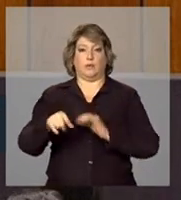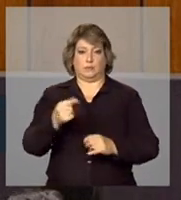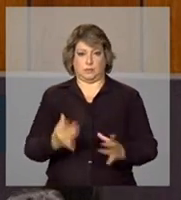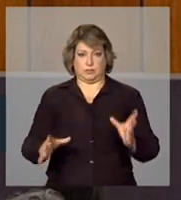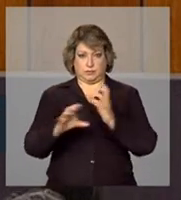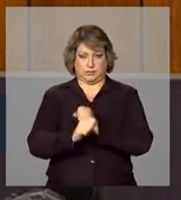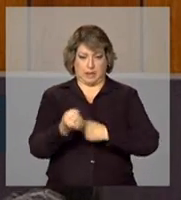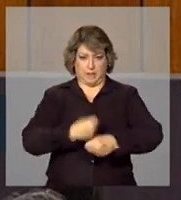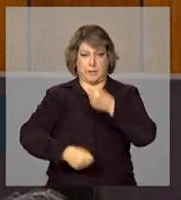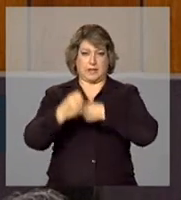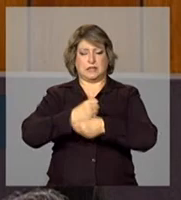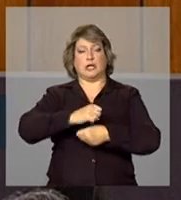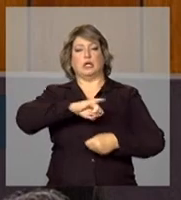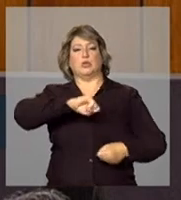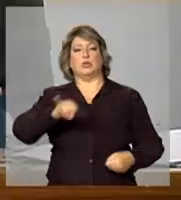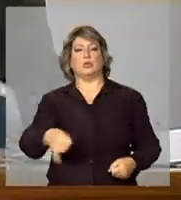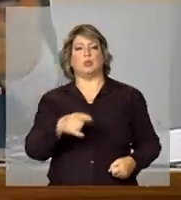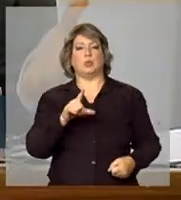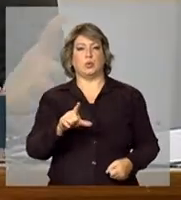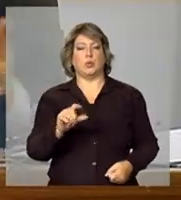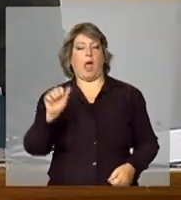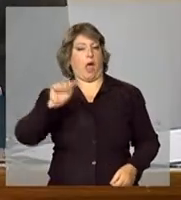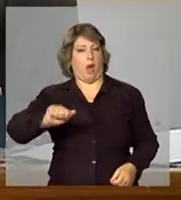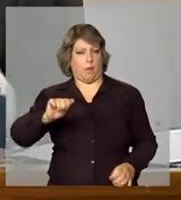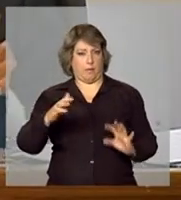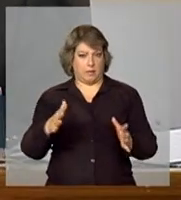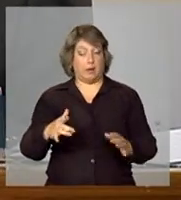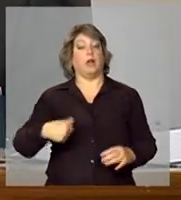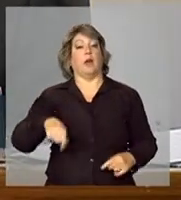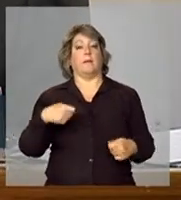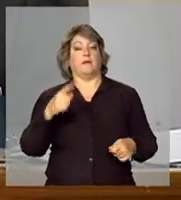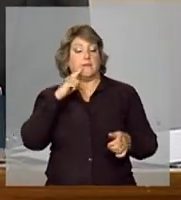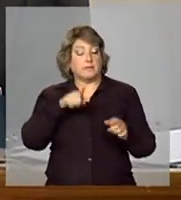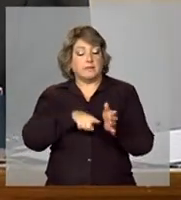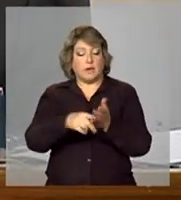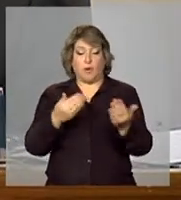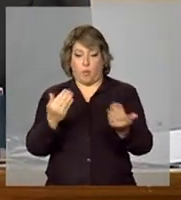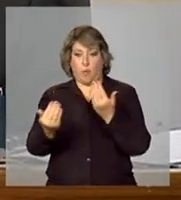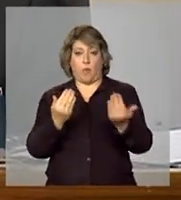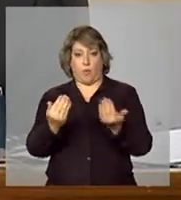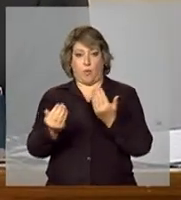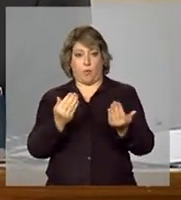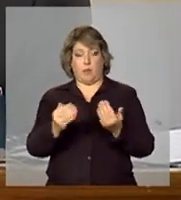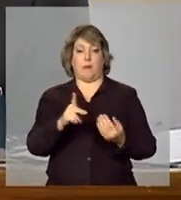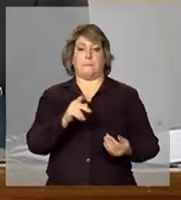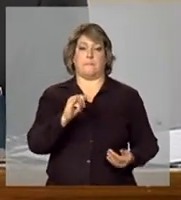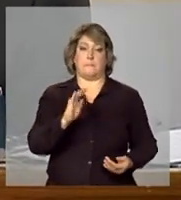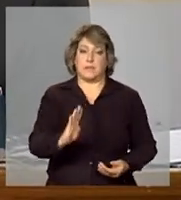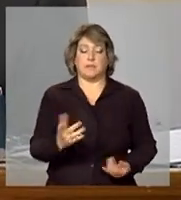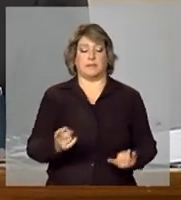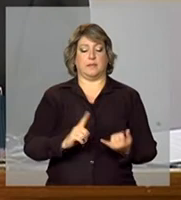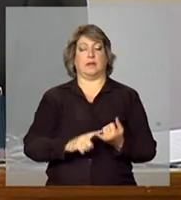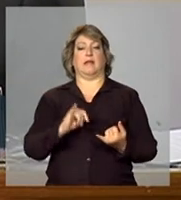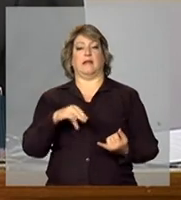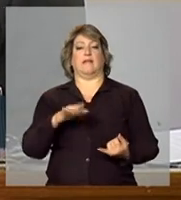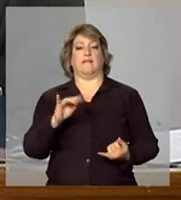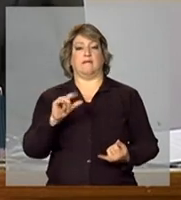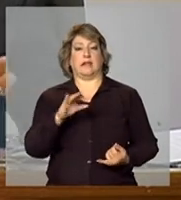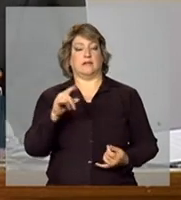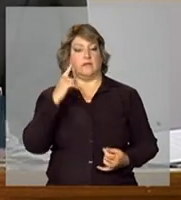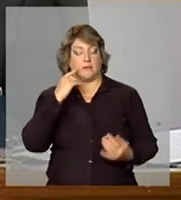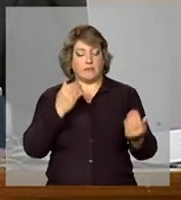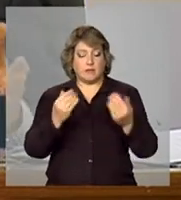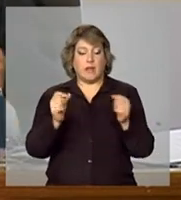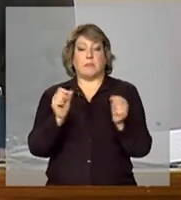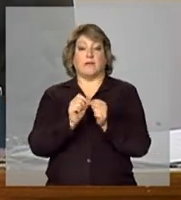ano passado em Julho Agosto né Nós temos um parâmetro que você tem que fazer adotar um parâmetro de PIB de inflação e tudo mais